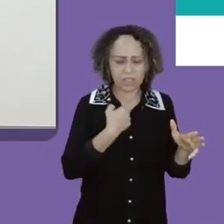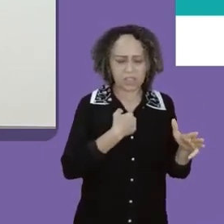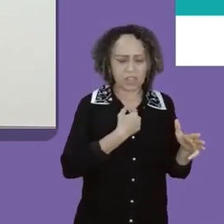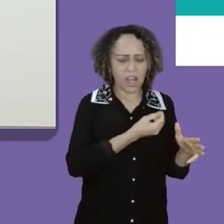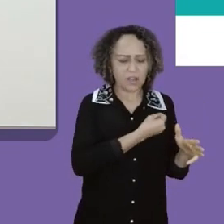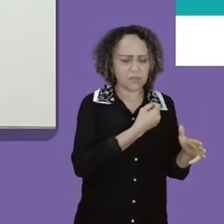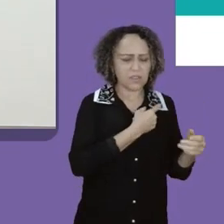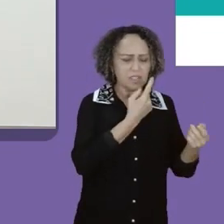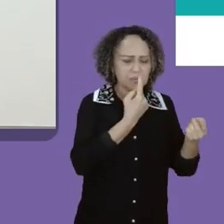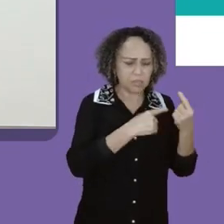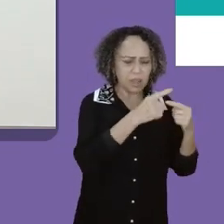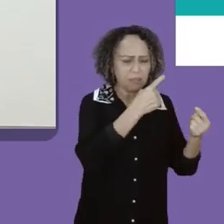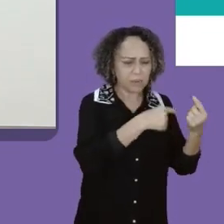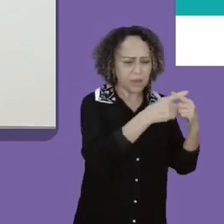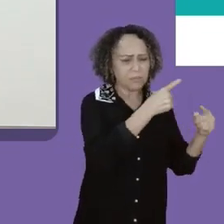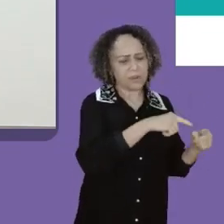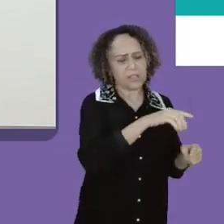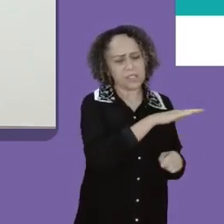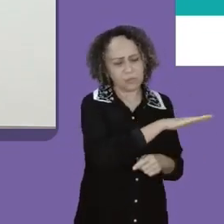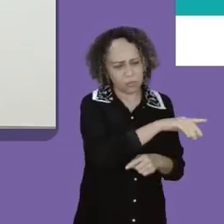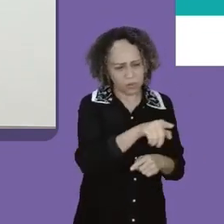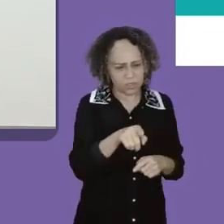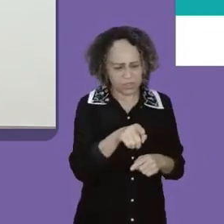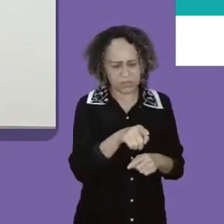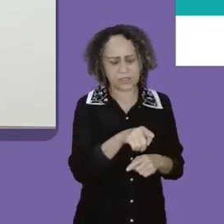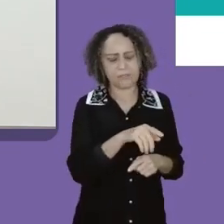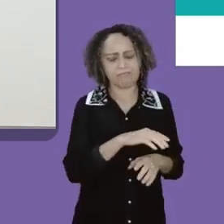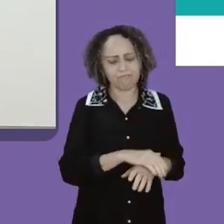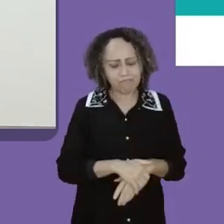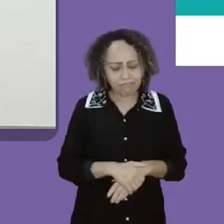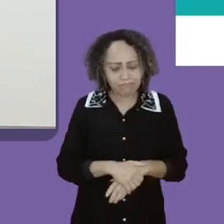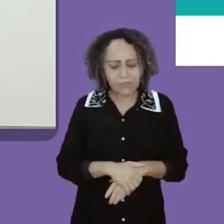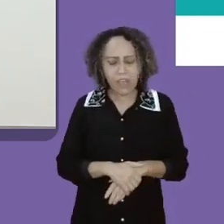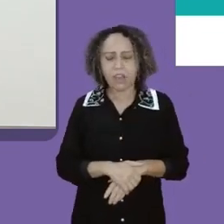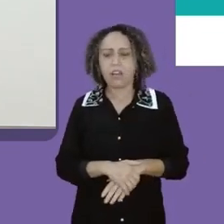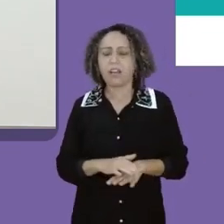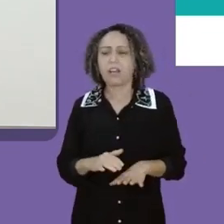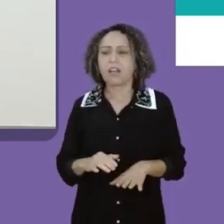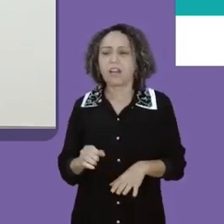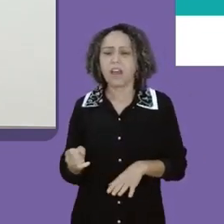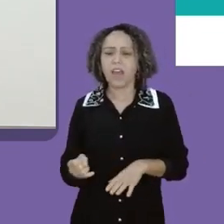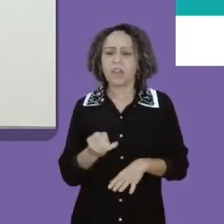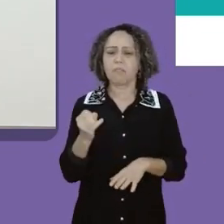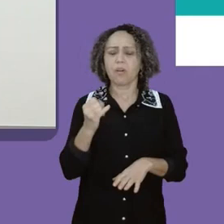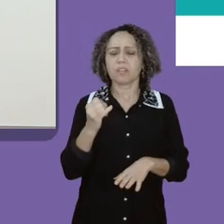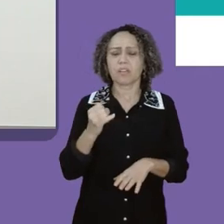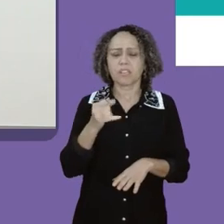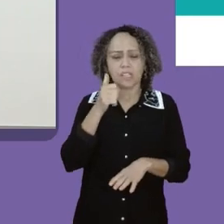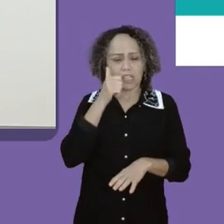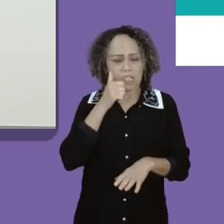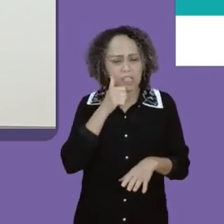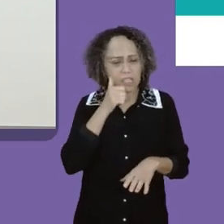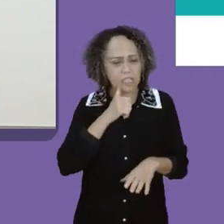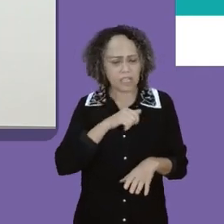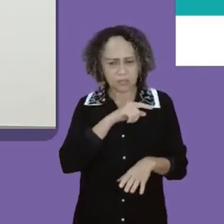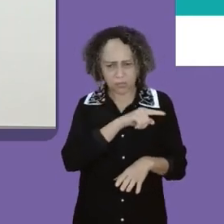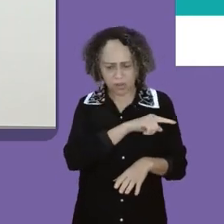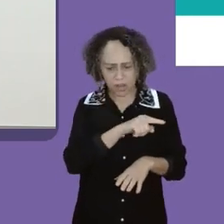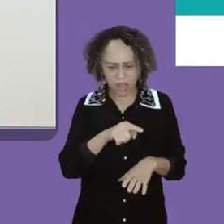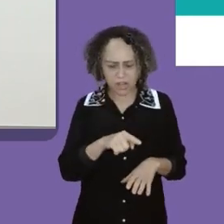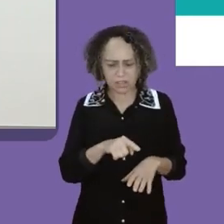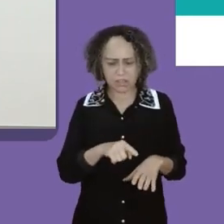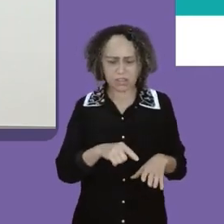é importante, é essencial que as mulheres participem desse processo. Porque também é um processo